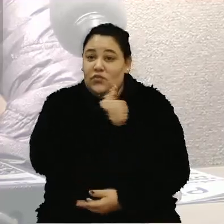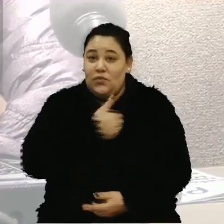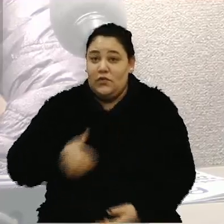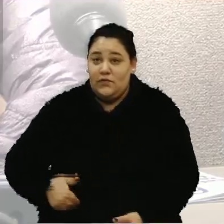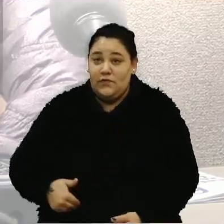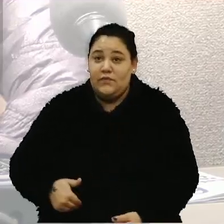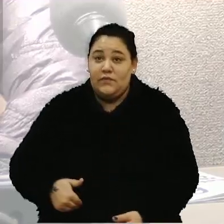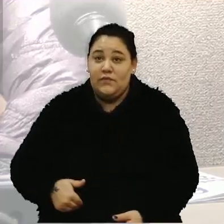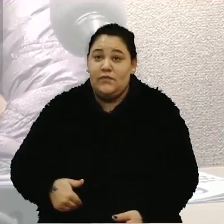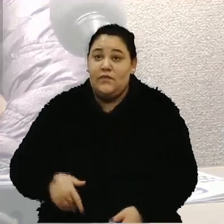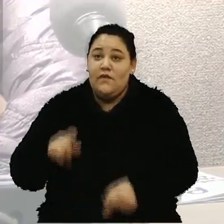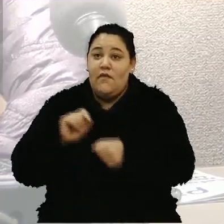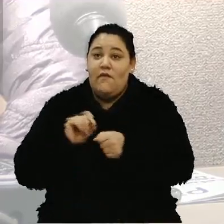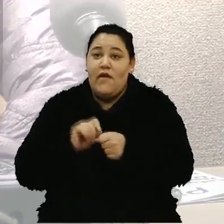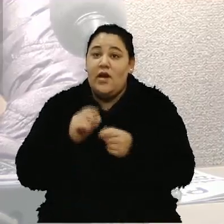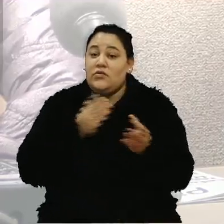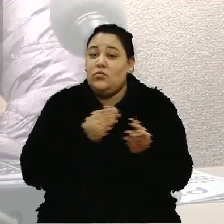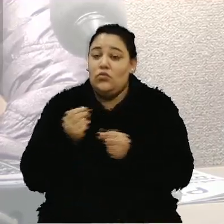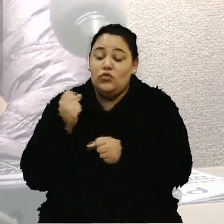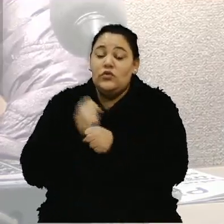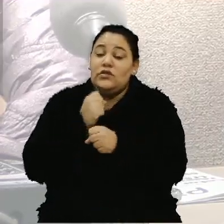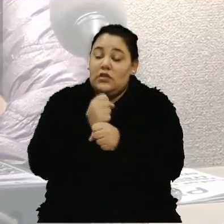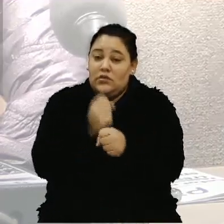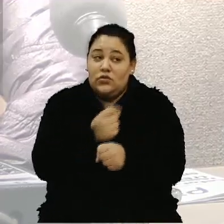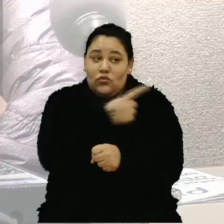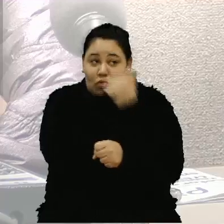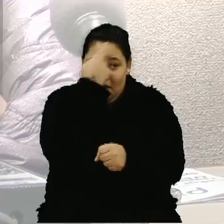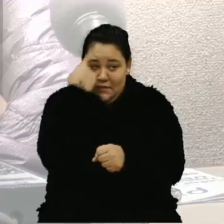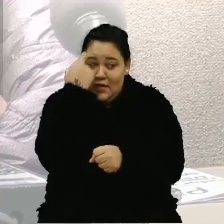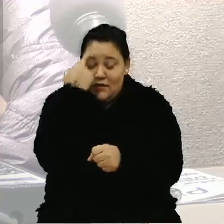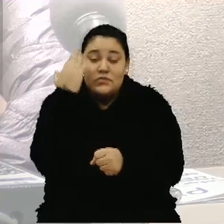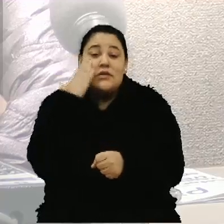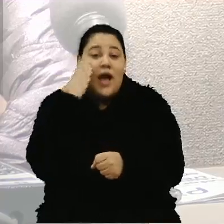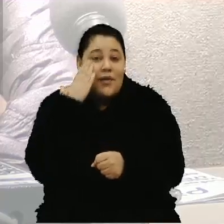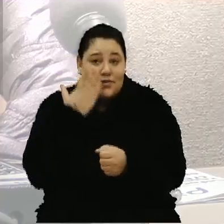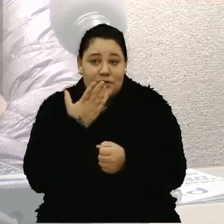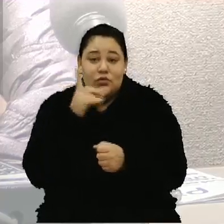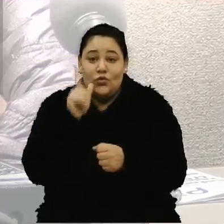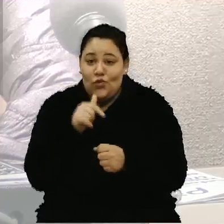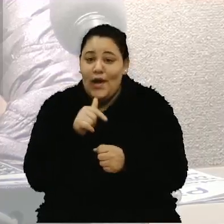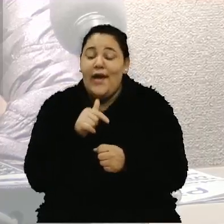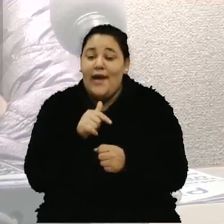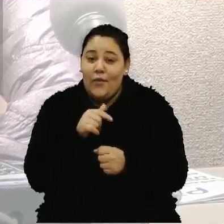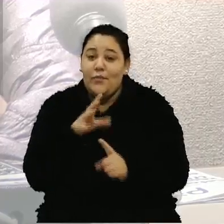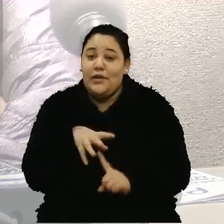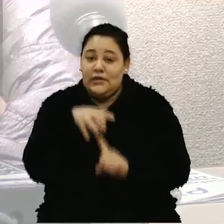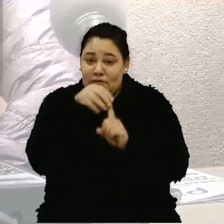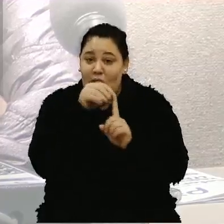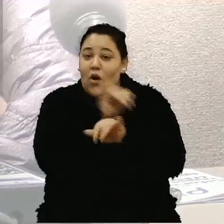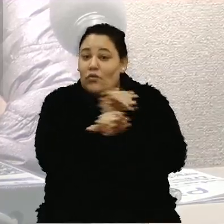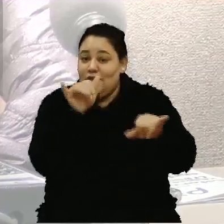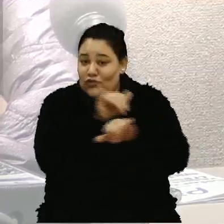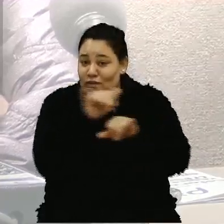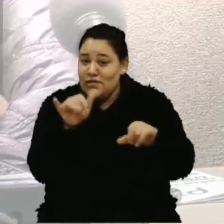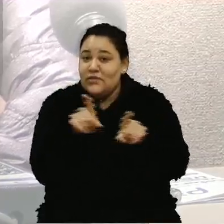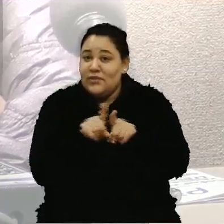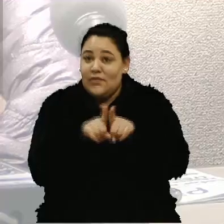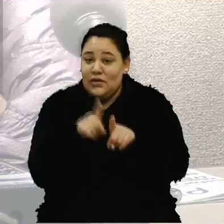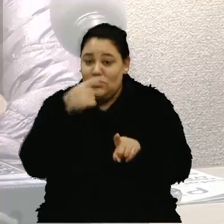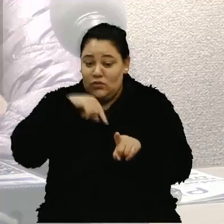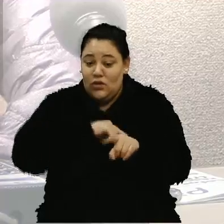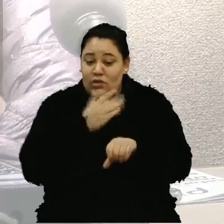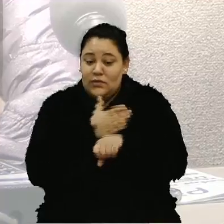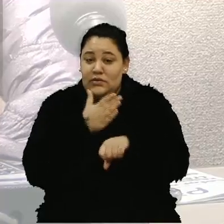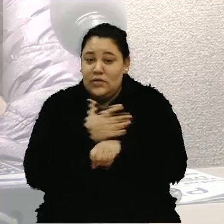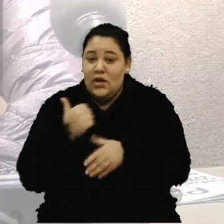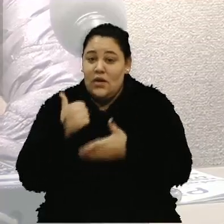né, Rafael, que inclusive tu é o timoneiro desse programa. A gente até participou e